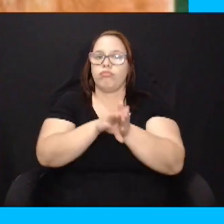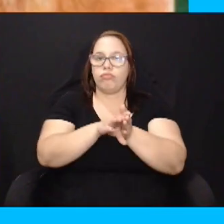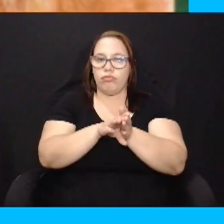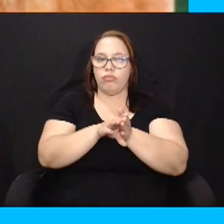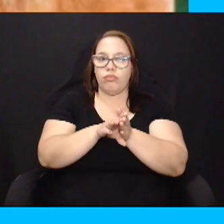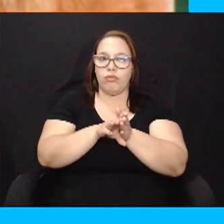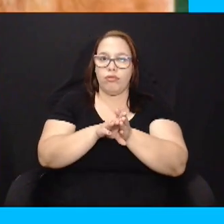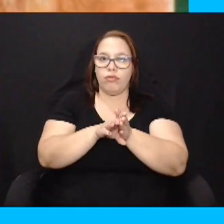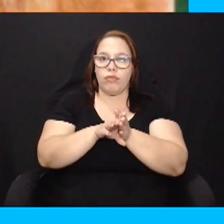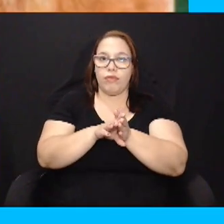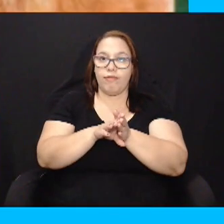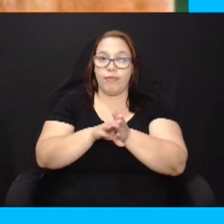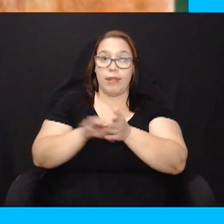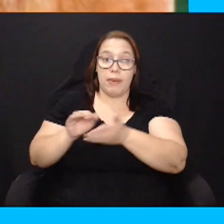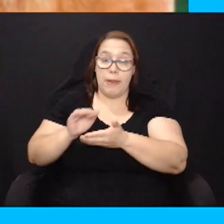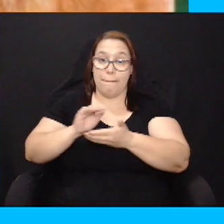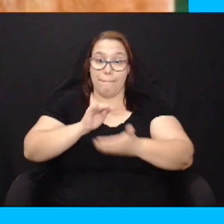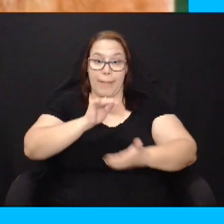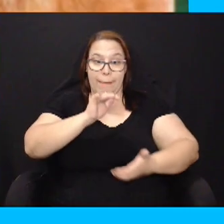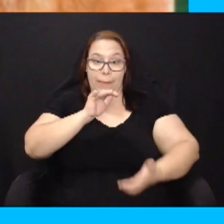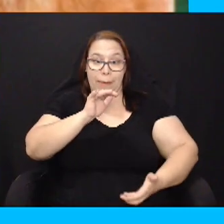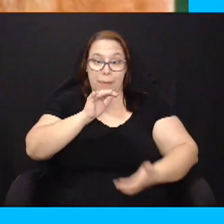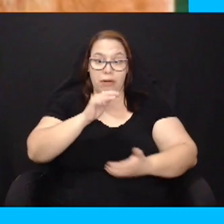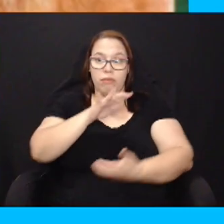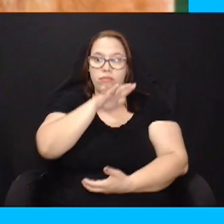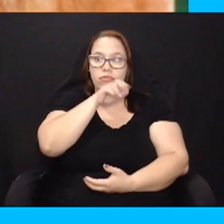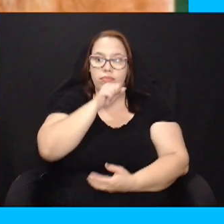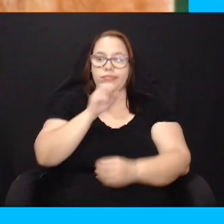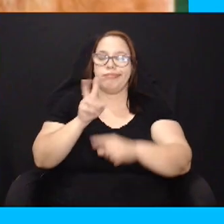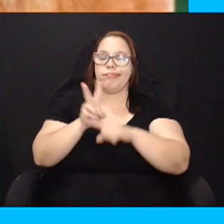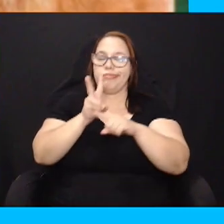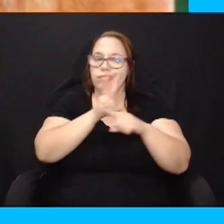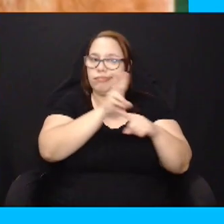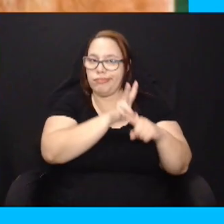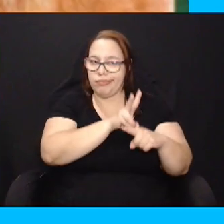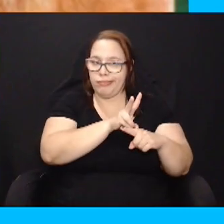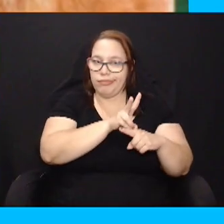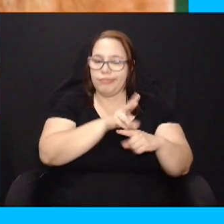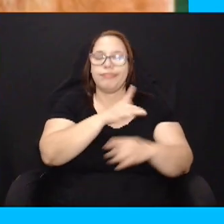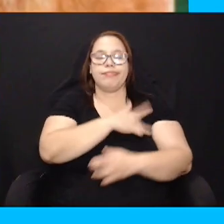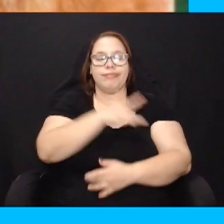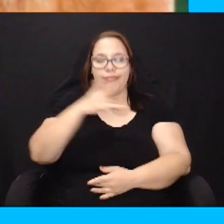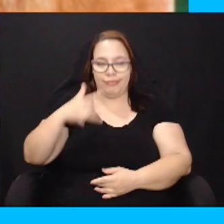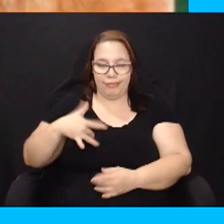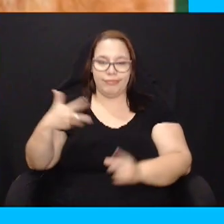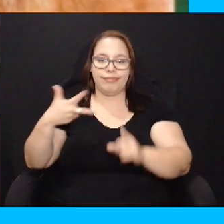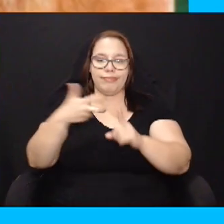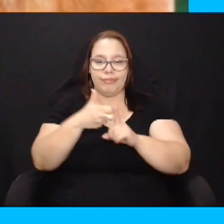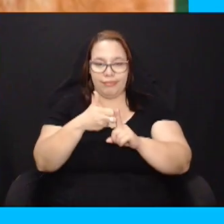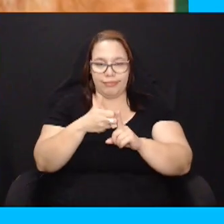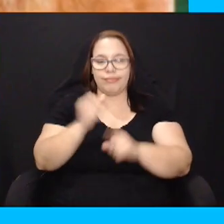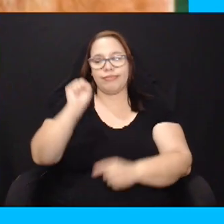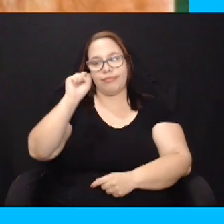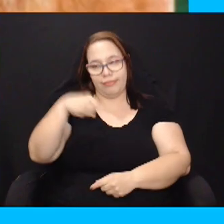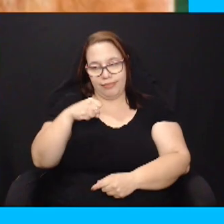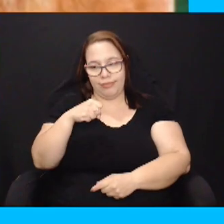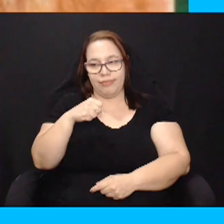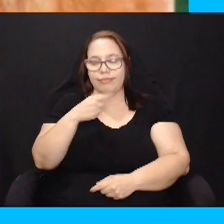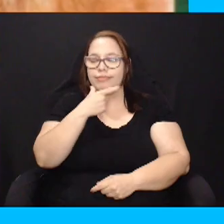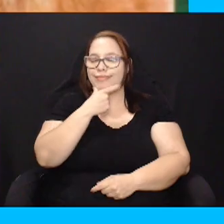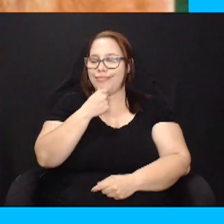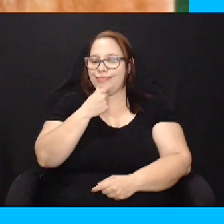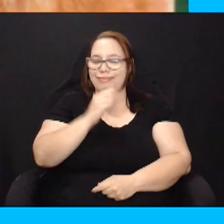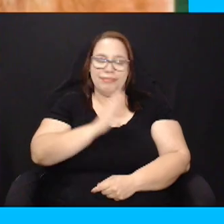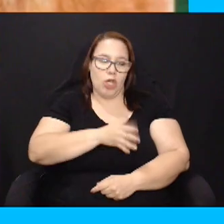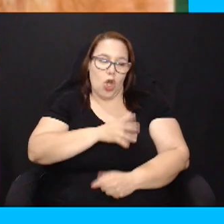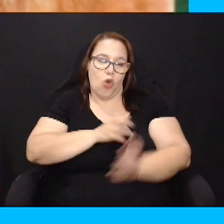animais e após tratamentos e cuidados, está saudável e vacinado. Este menino tem um coração enorme